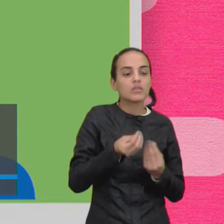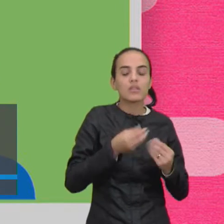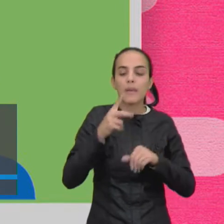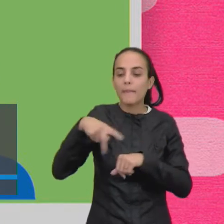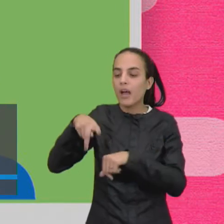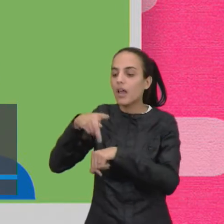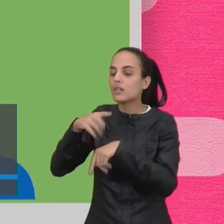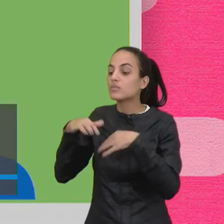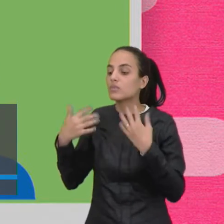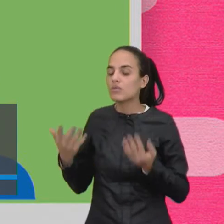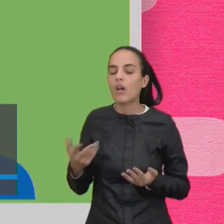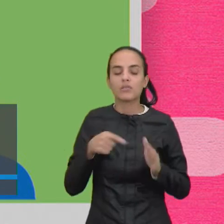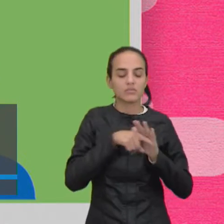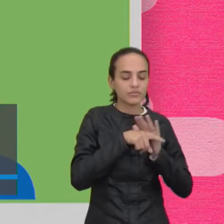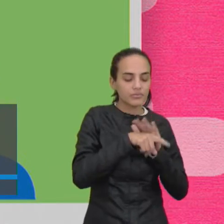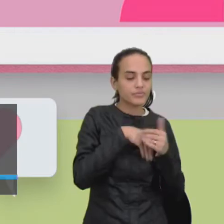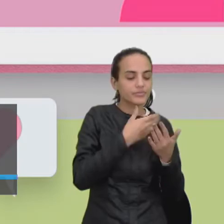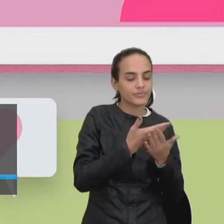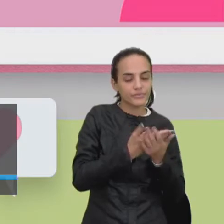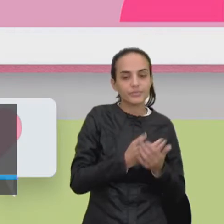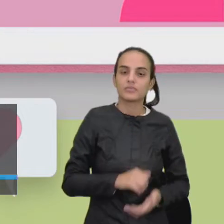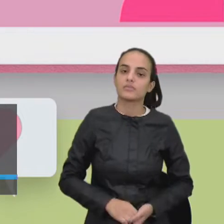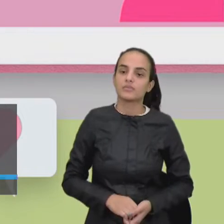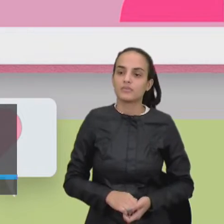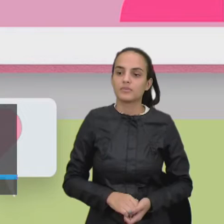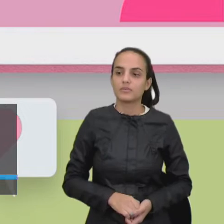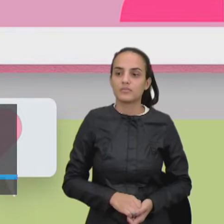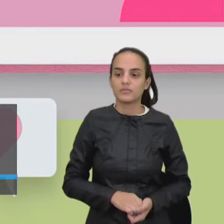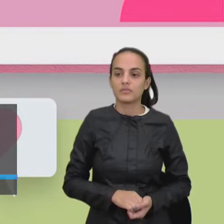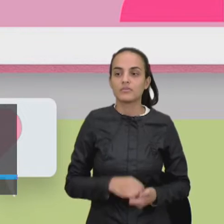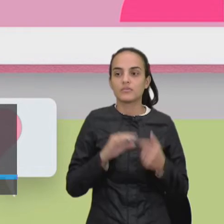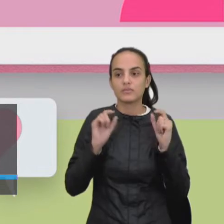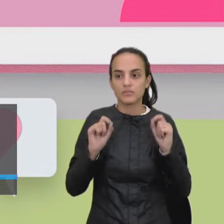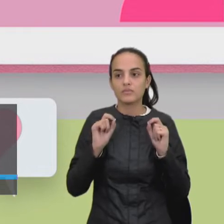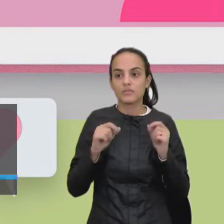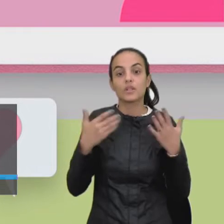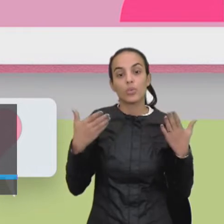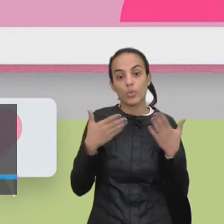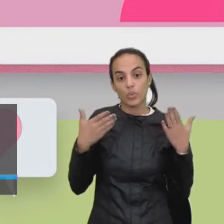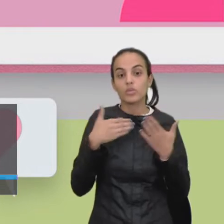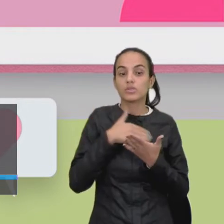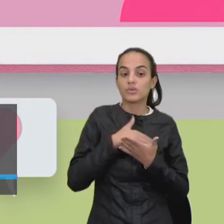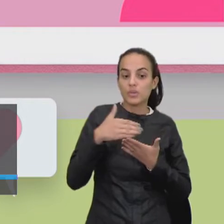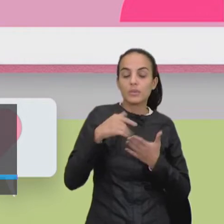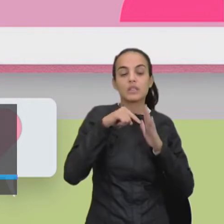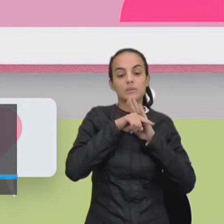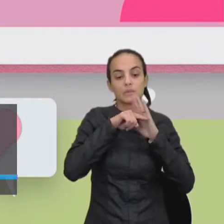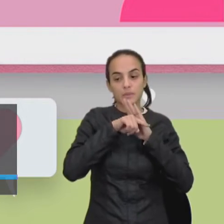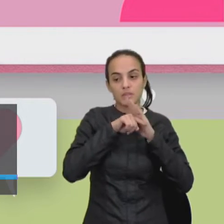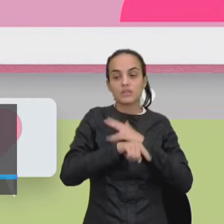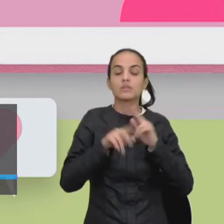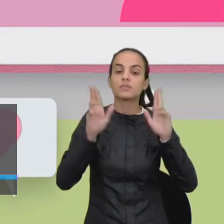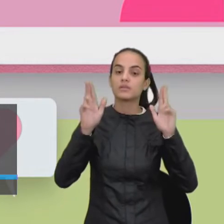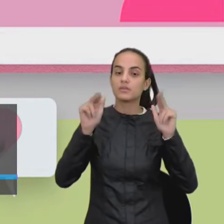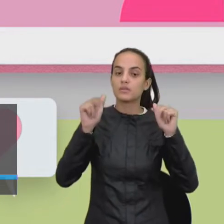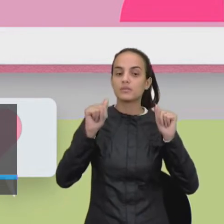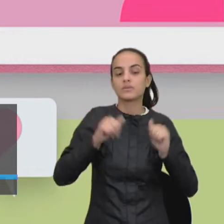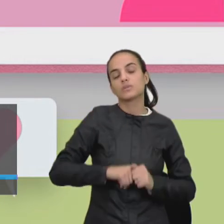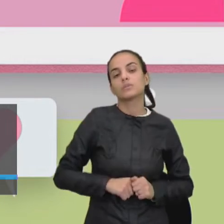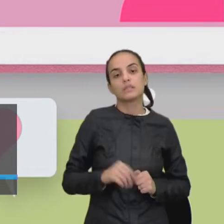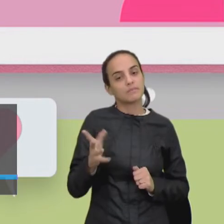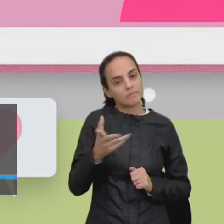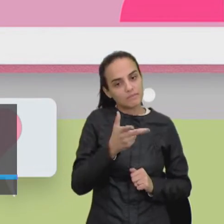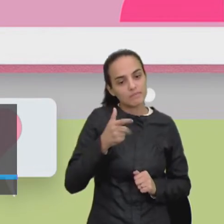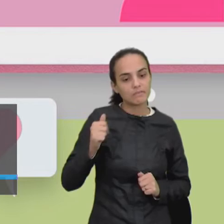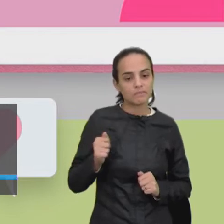que vem, é isso. Muito bem. Então, gente, nada impede que hoje eu comece uma pesquisa sobre um assunto que eu não domine.